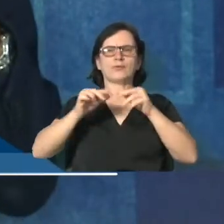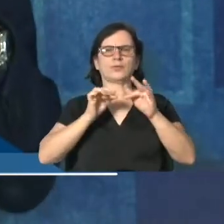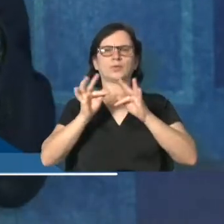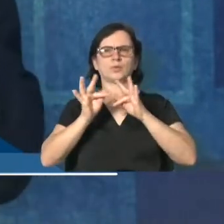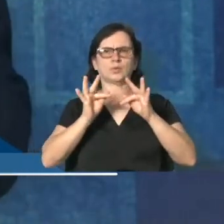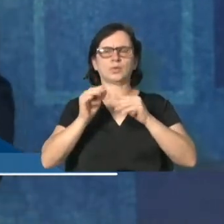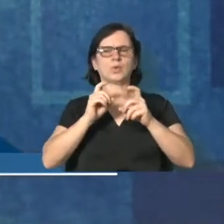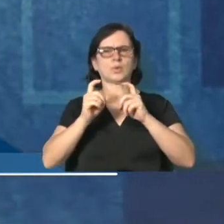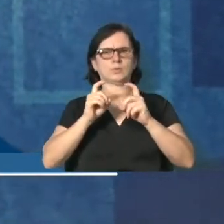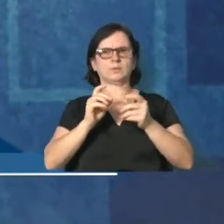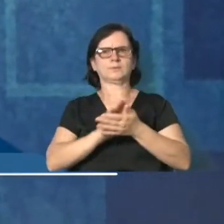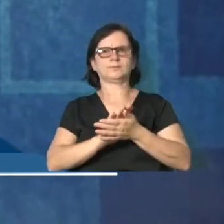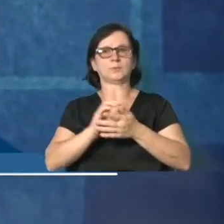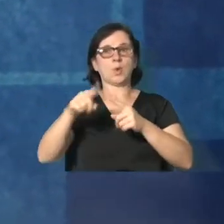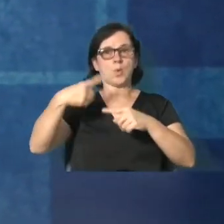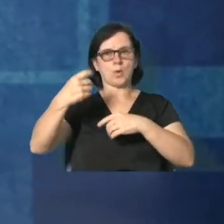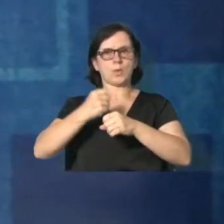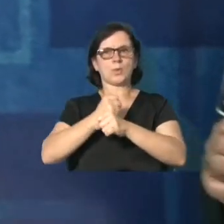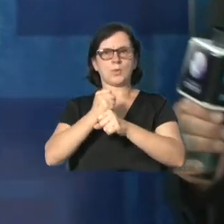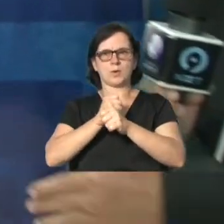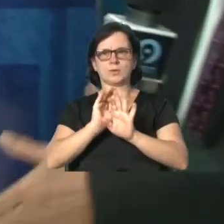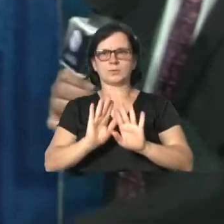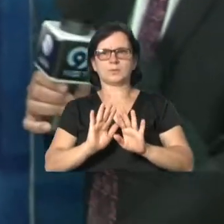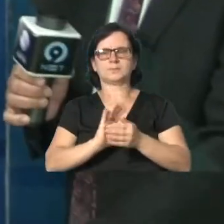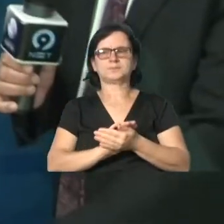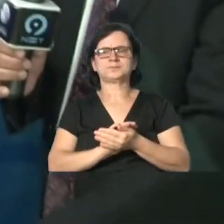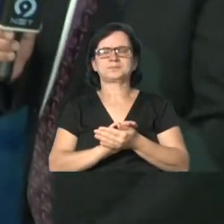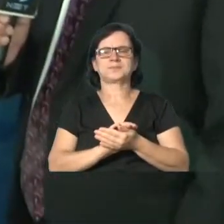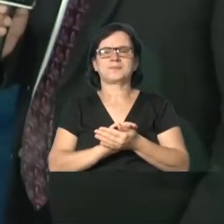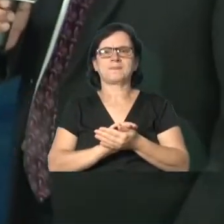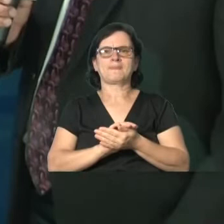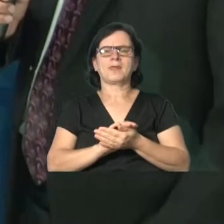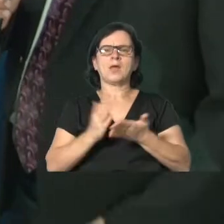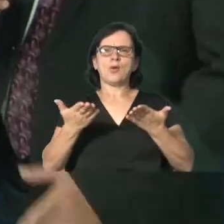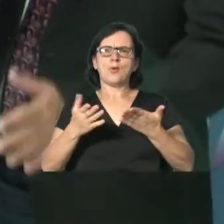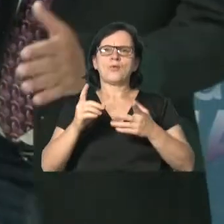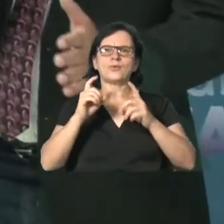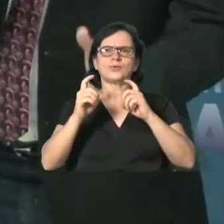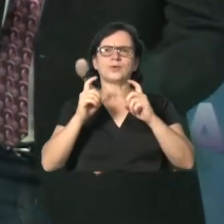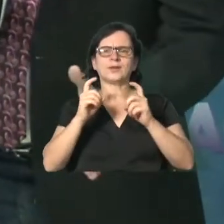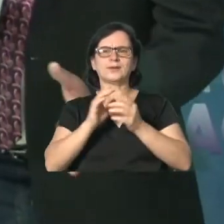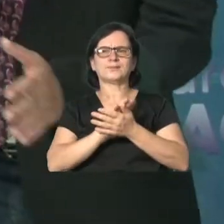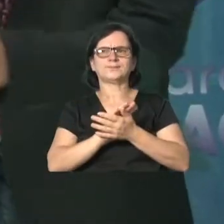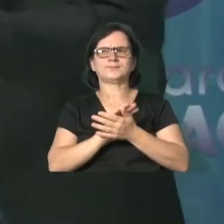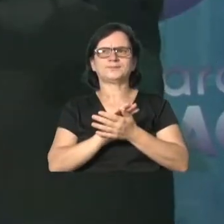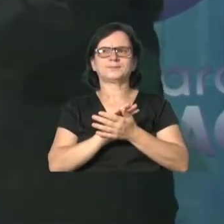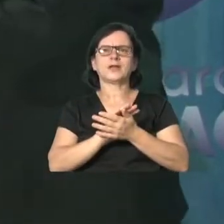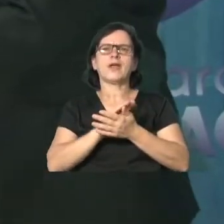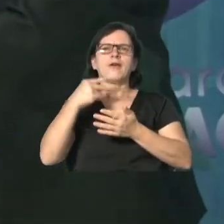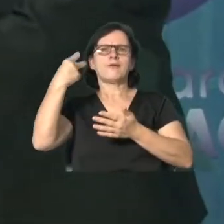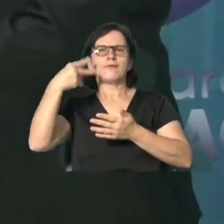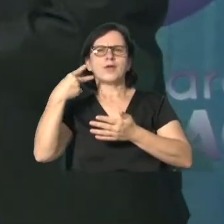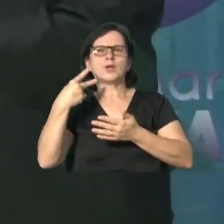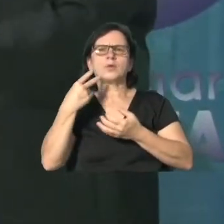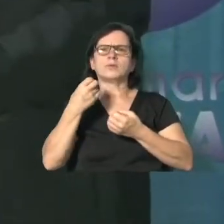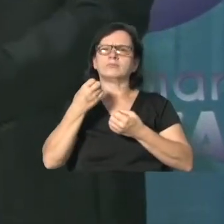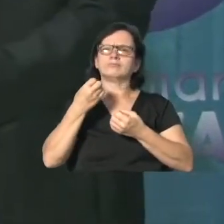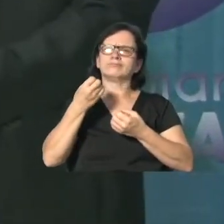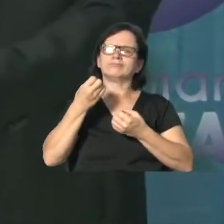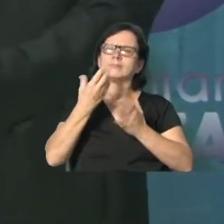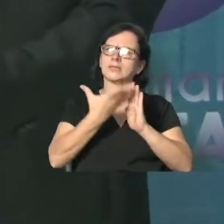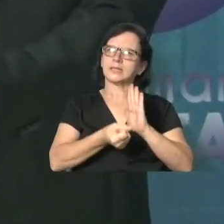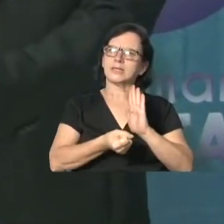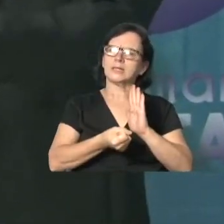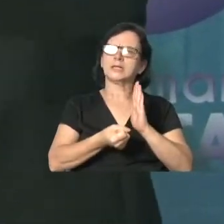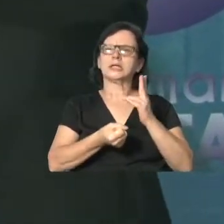isso só ano que vem. Agora, presidente, essa sessão de hoje, vereadores a favor, vereadores contra, cada um